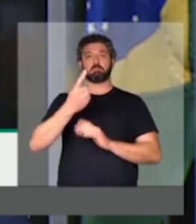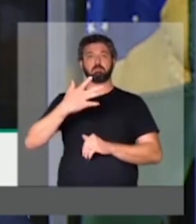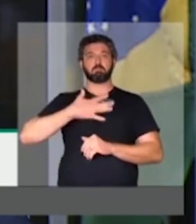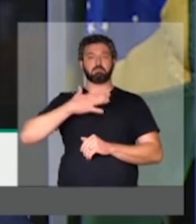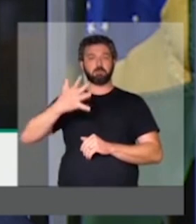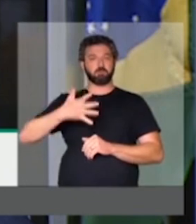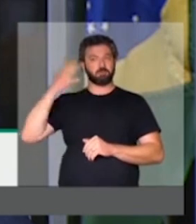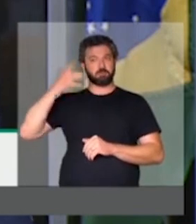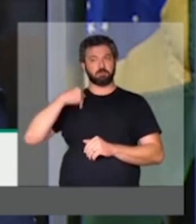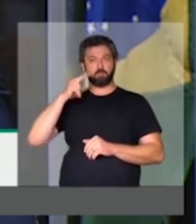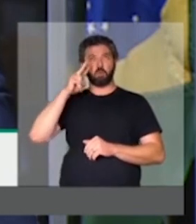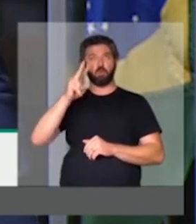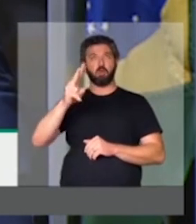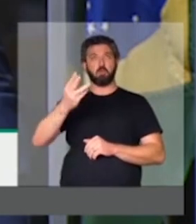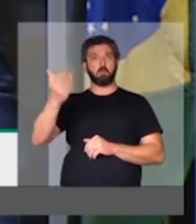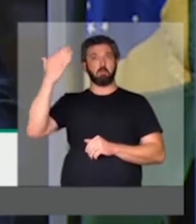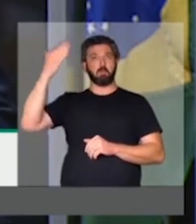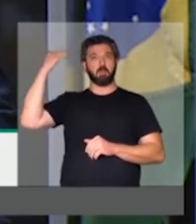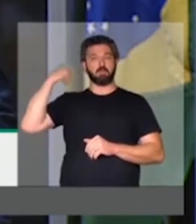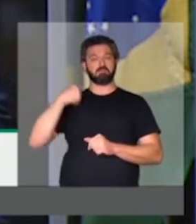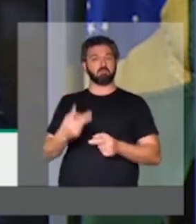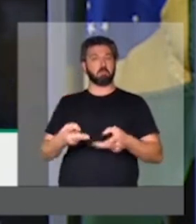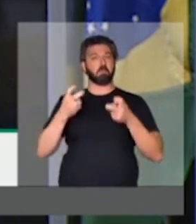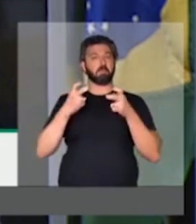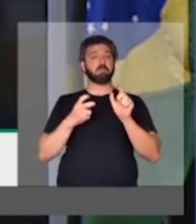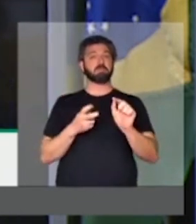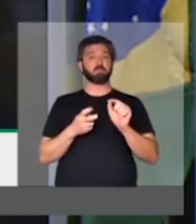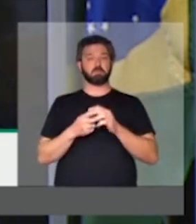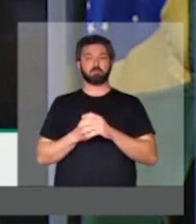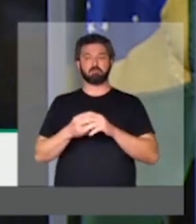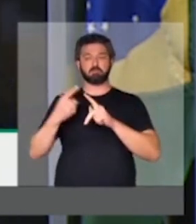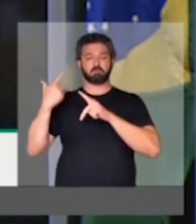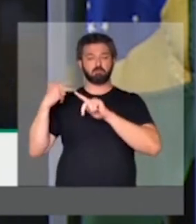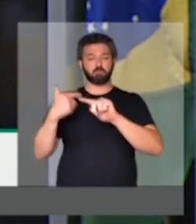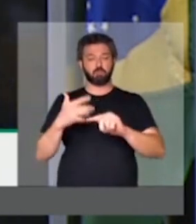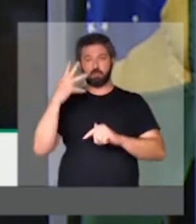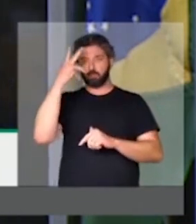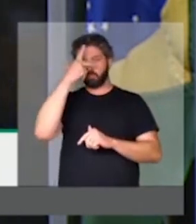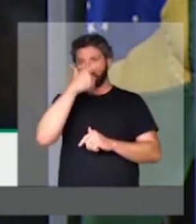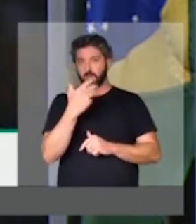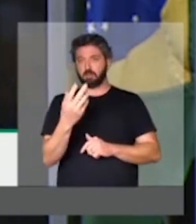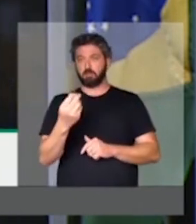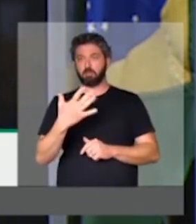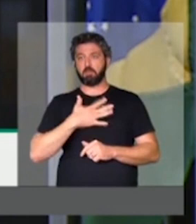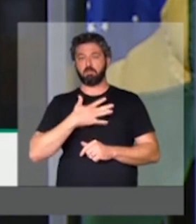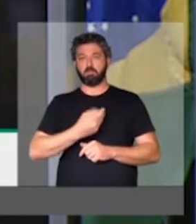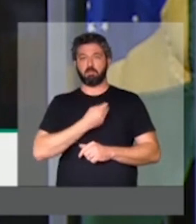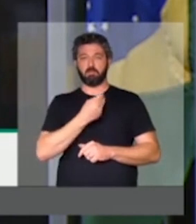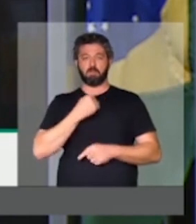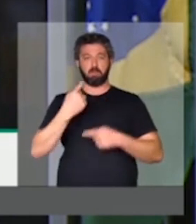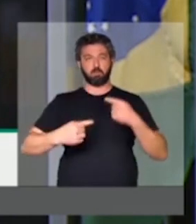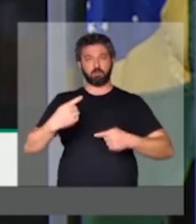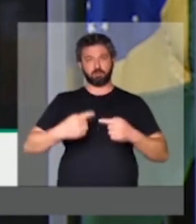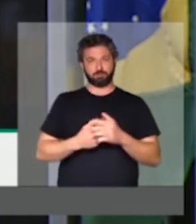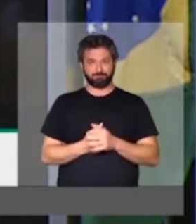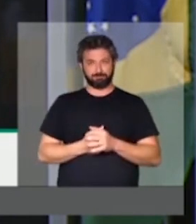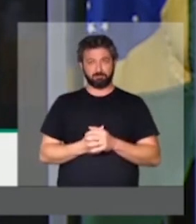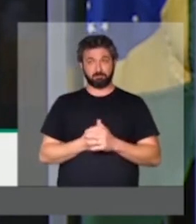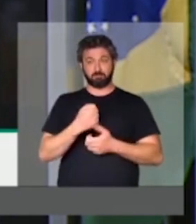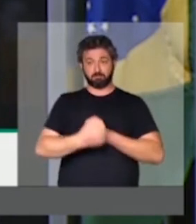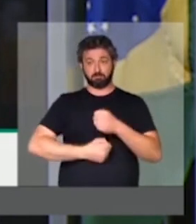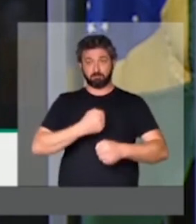discurso, eu olho para trás e percebo uma trajetória muito bonita que foi a minha trajetória política.